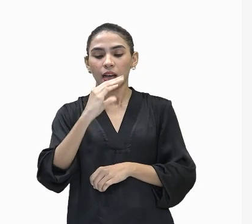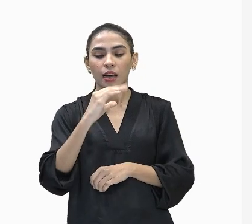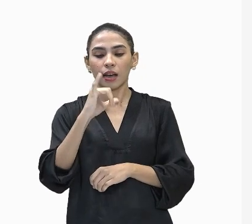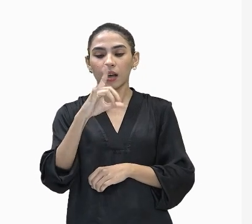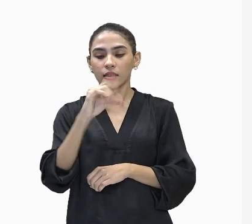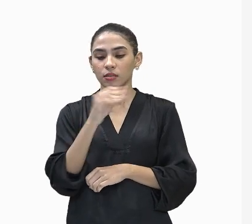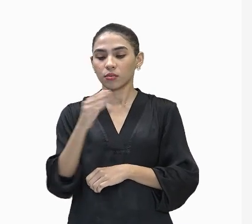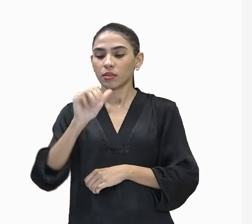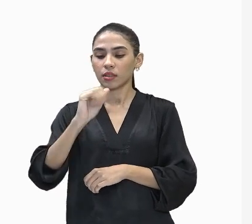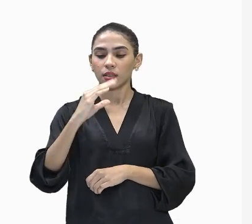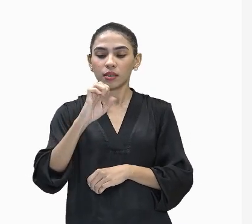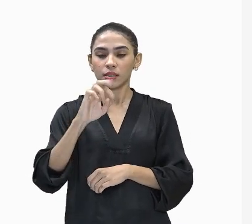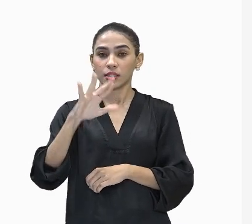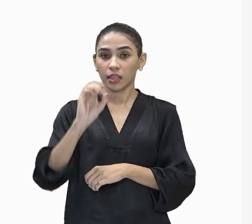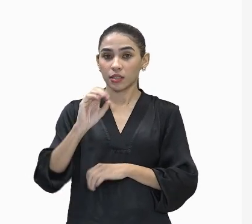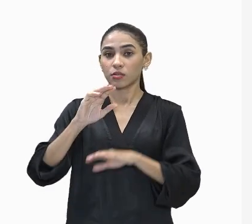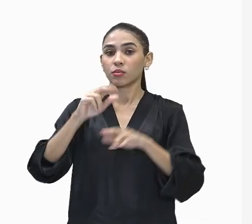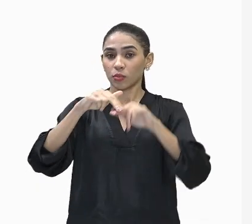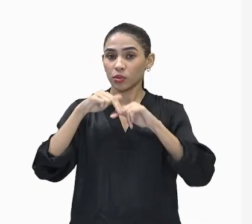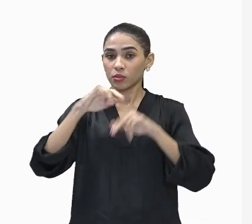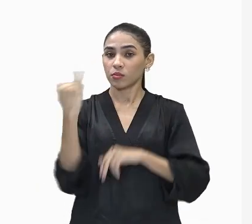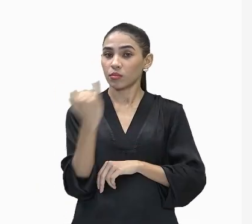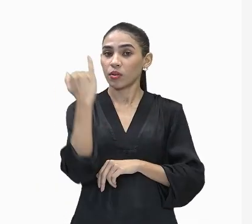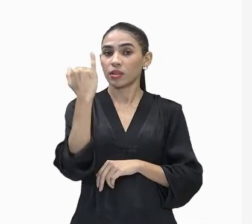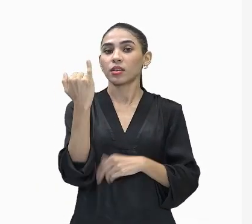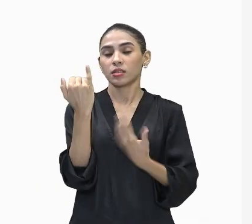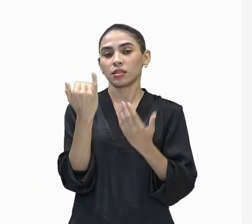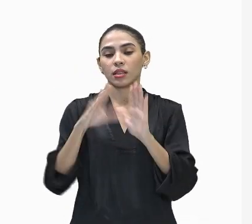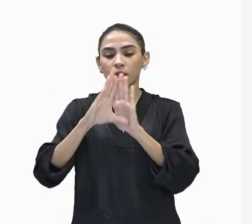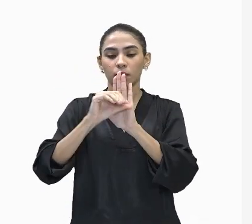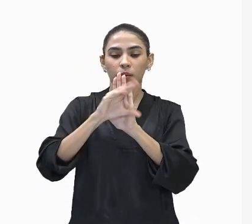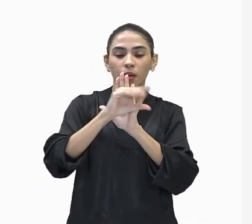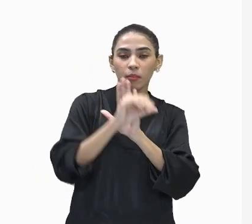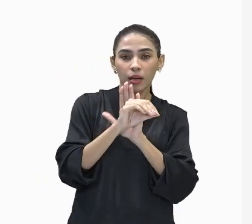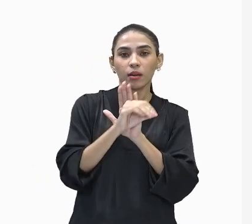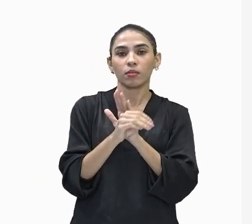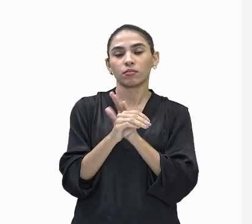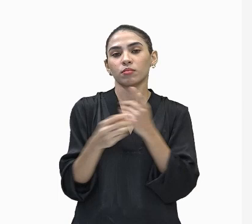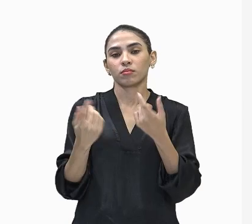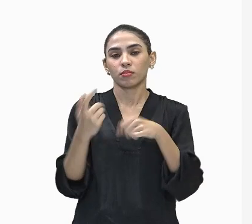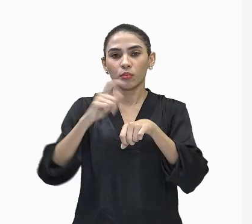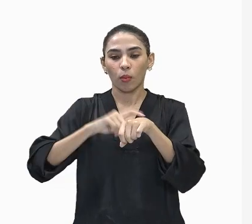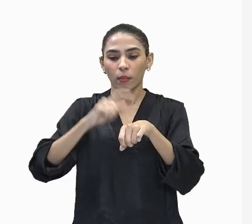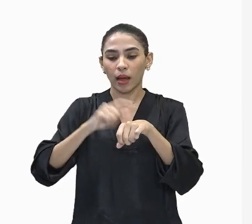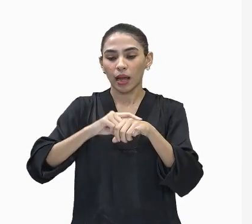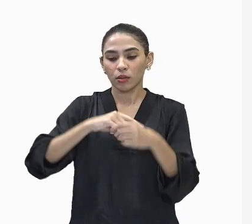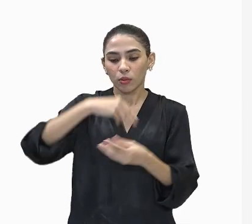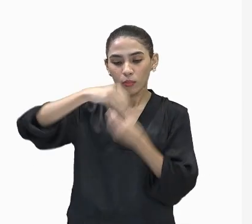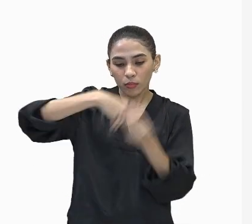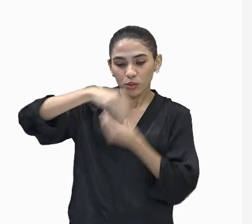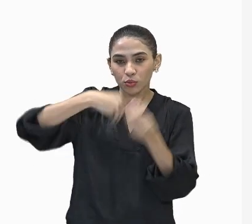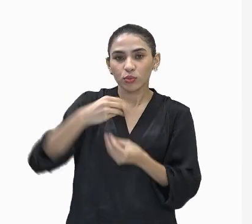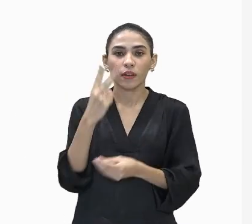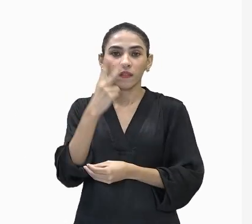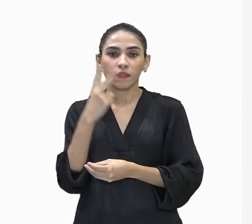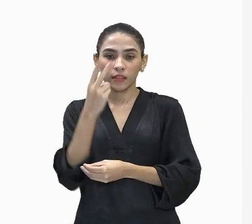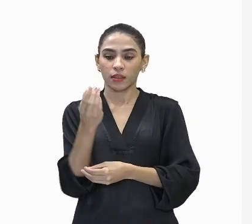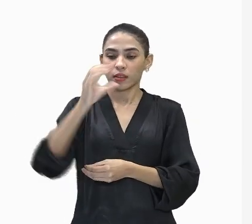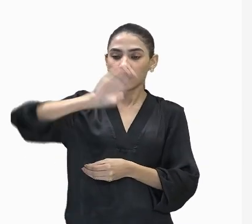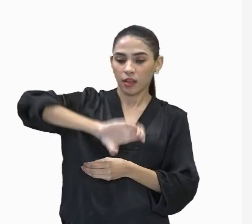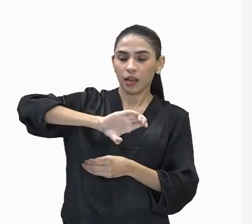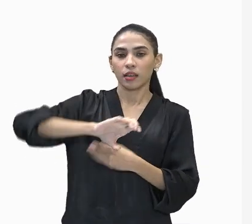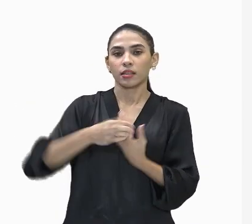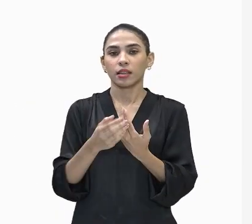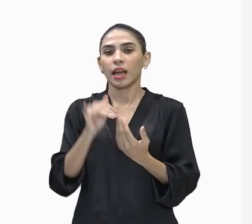importância de uma B béria no processo de fabricação do vinagre né o vinagre que é utilizado aí para lavar